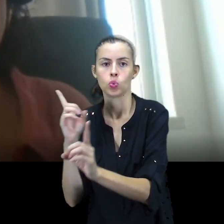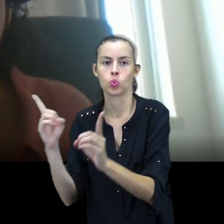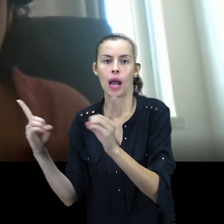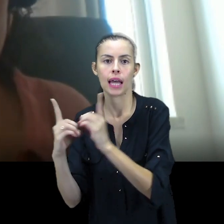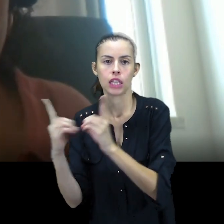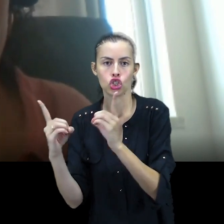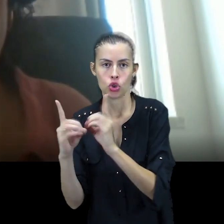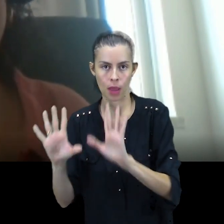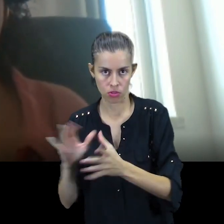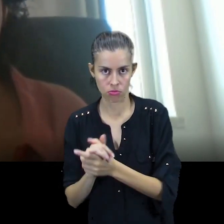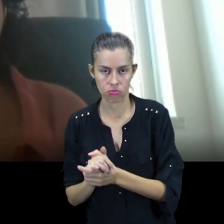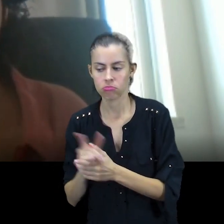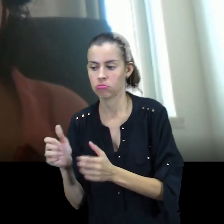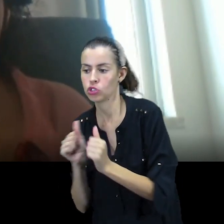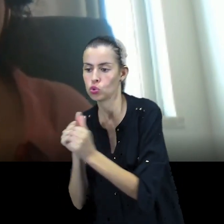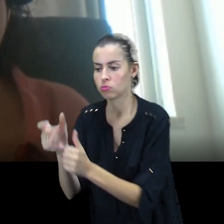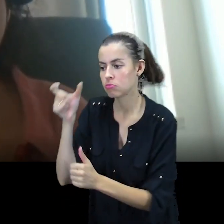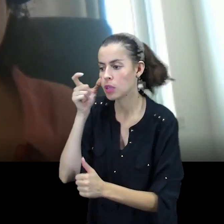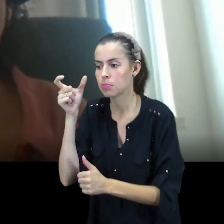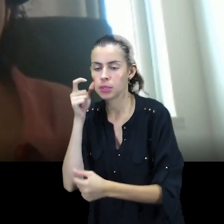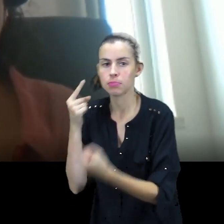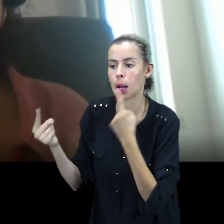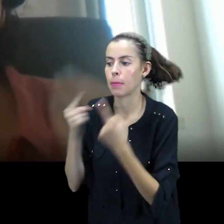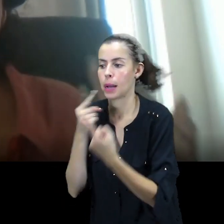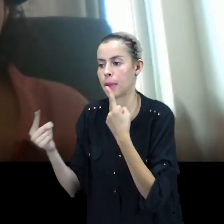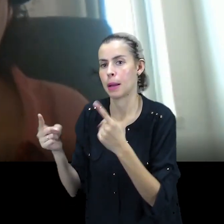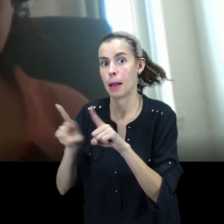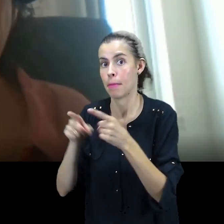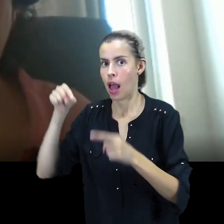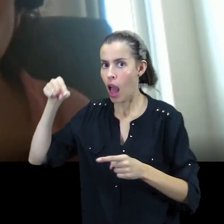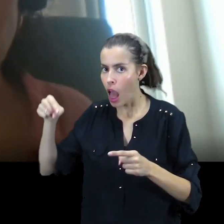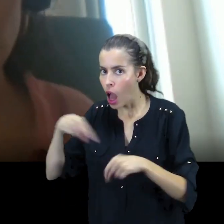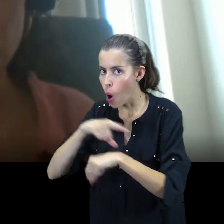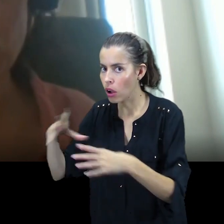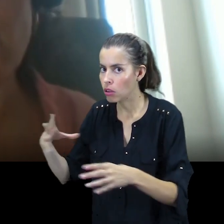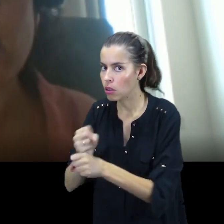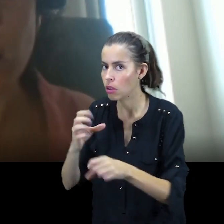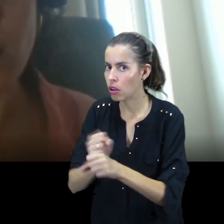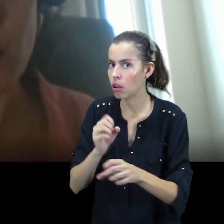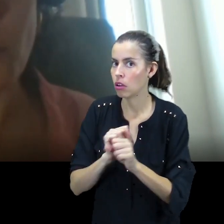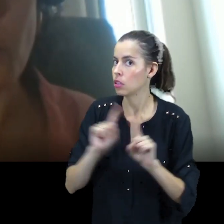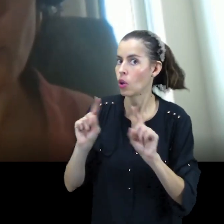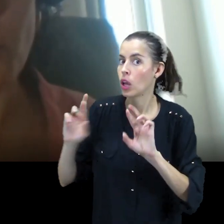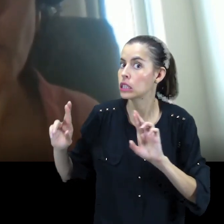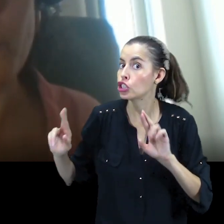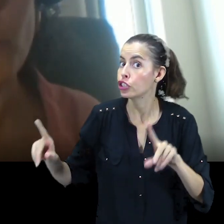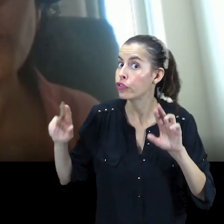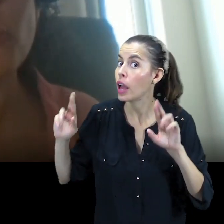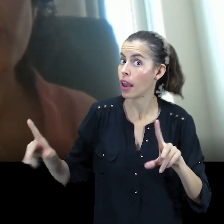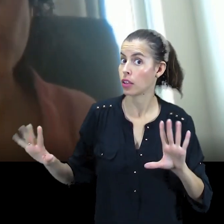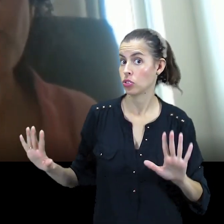um tratamento humano com relação a esse paciente, que faça parte da anamnese que